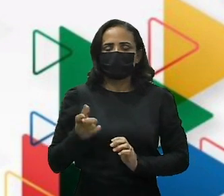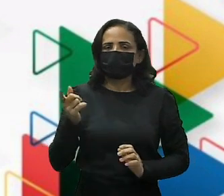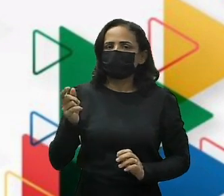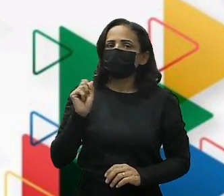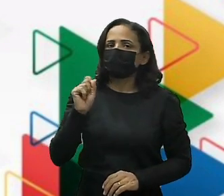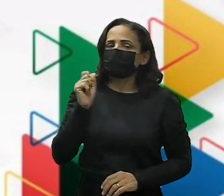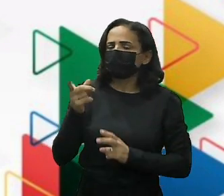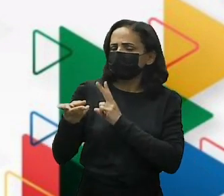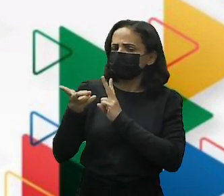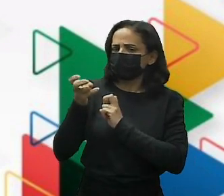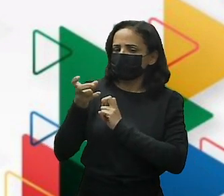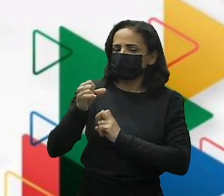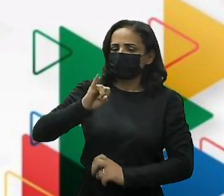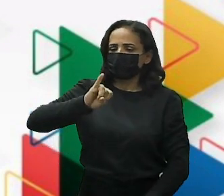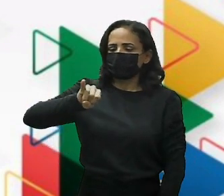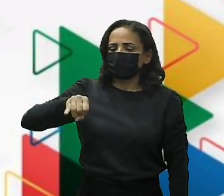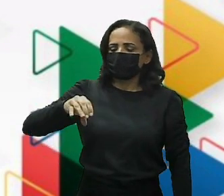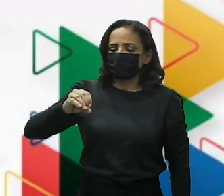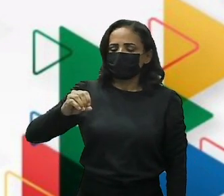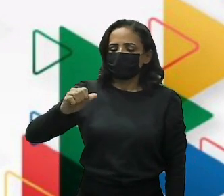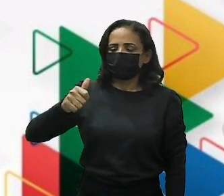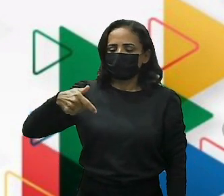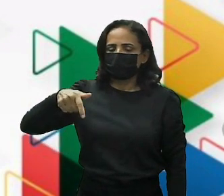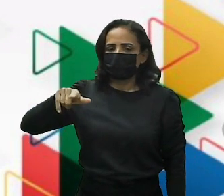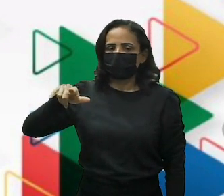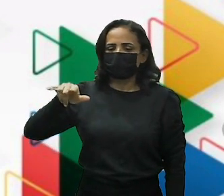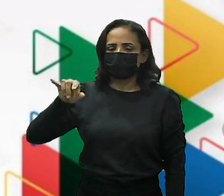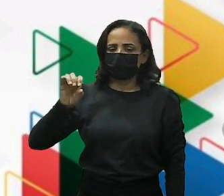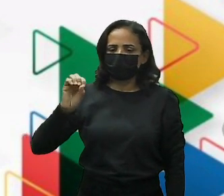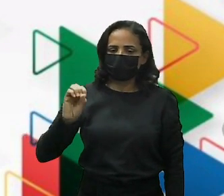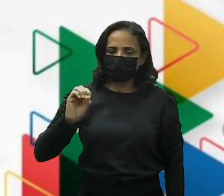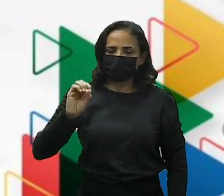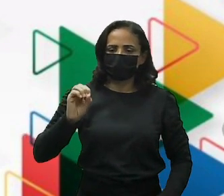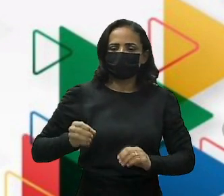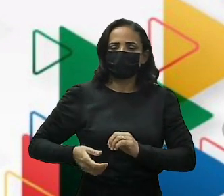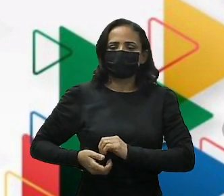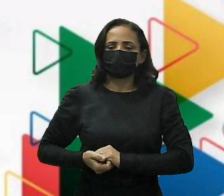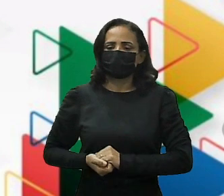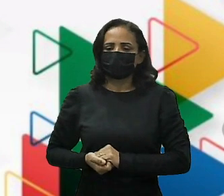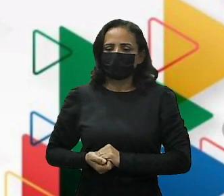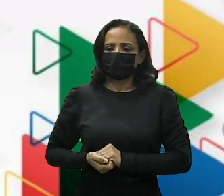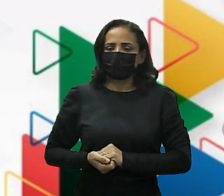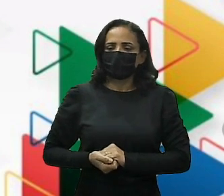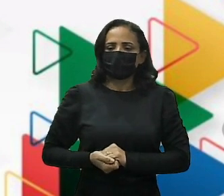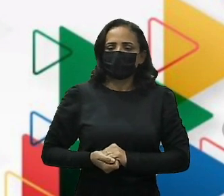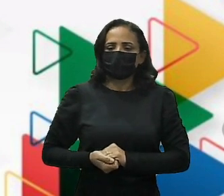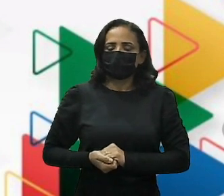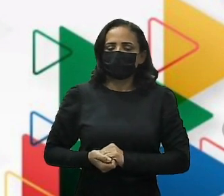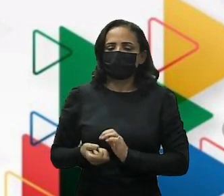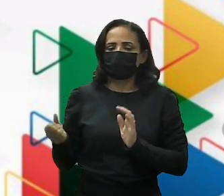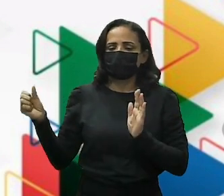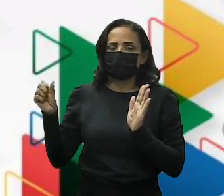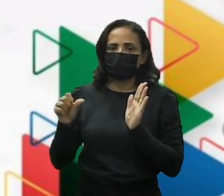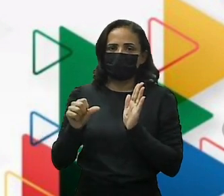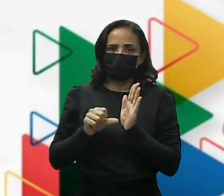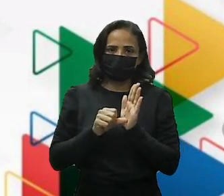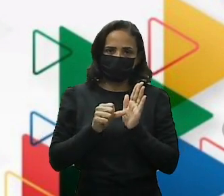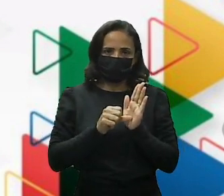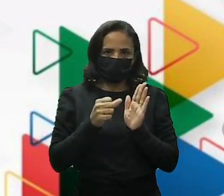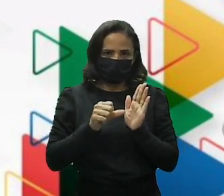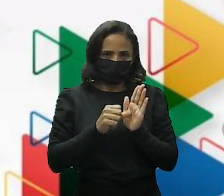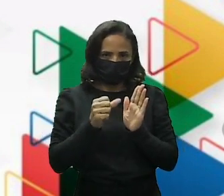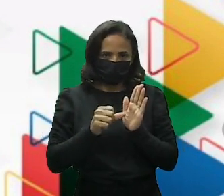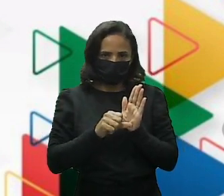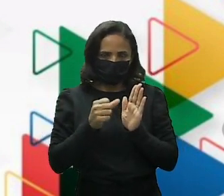ó. Apareceu João na história. E que João, ele é o primeiro filho,